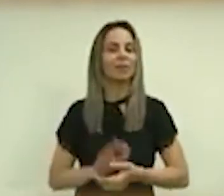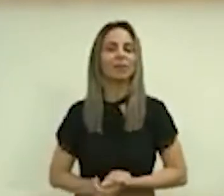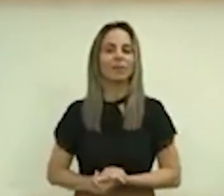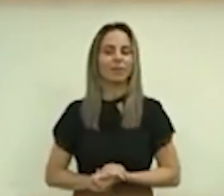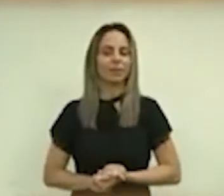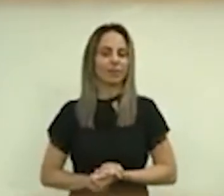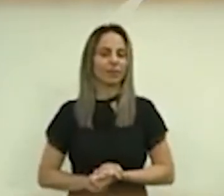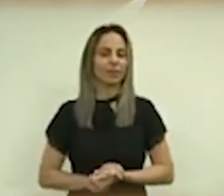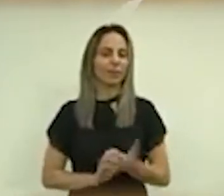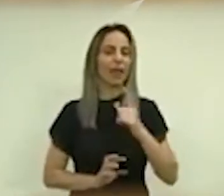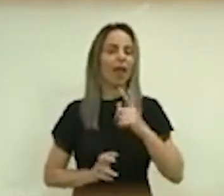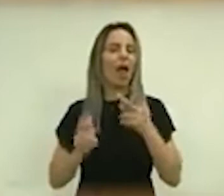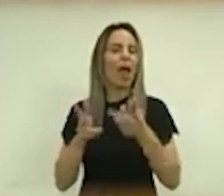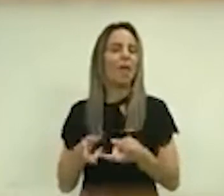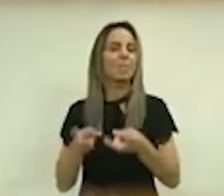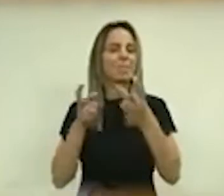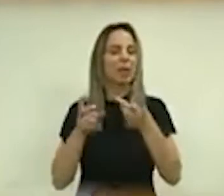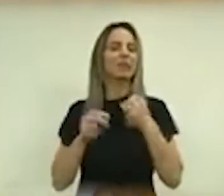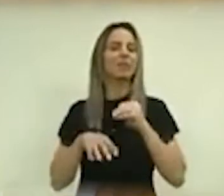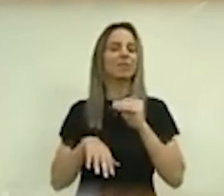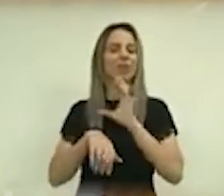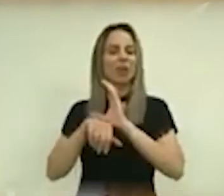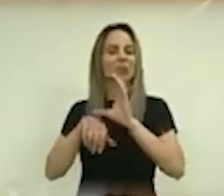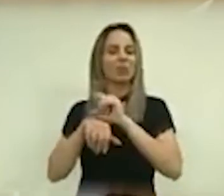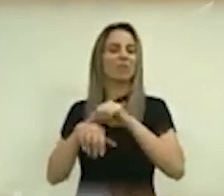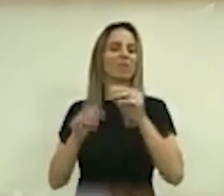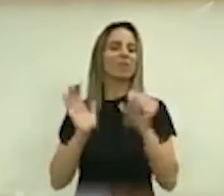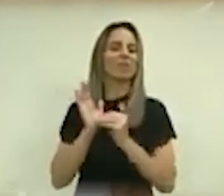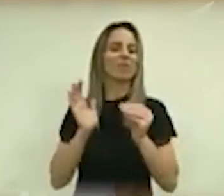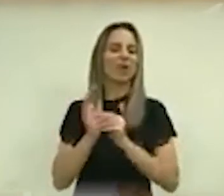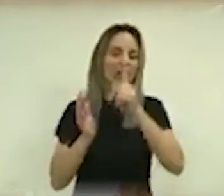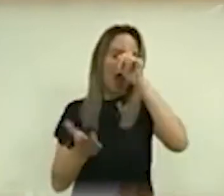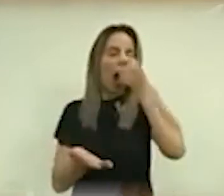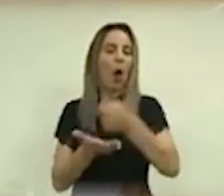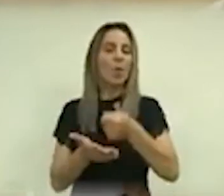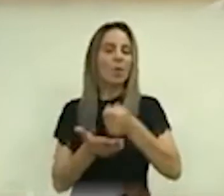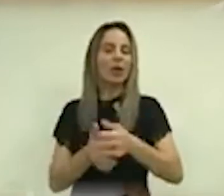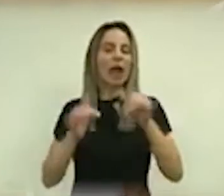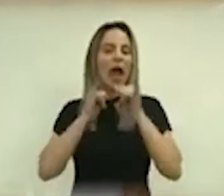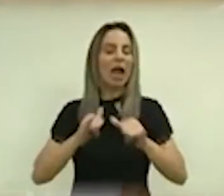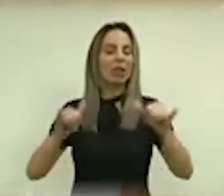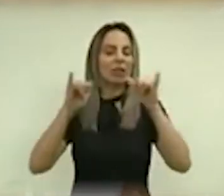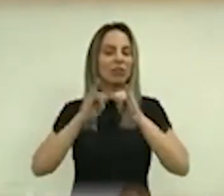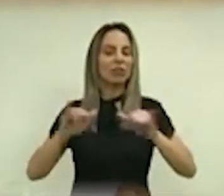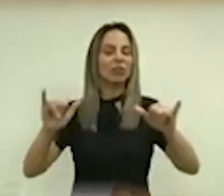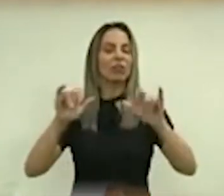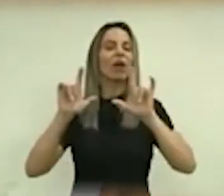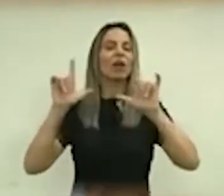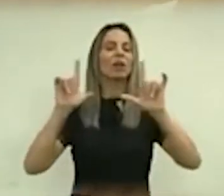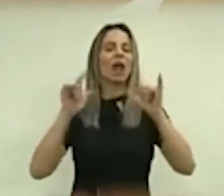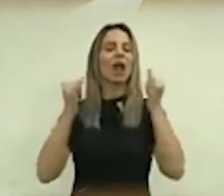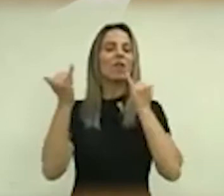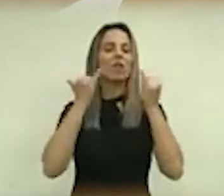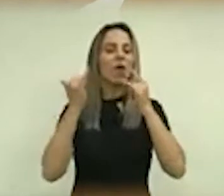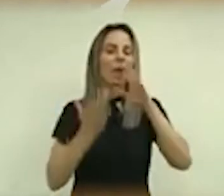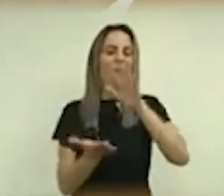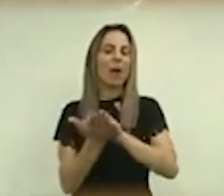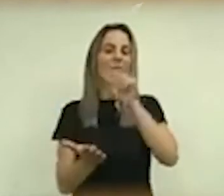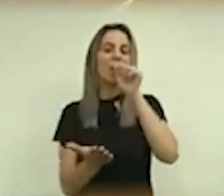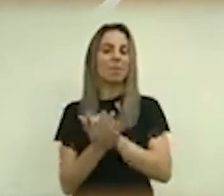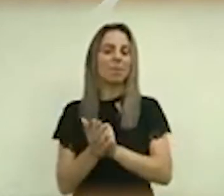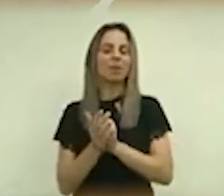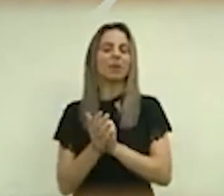gente percebia a inconstitucionalidade dele, que determine que a obrigatoriedade da divulgação da placa de cartaz informando a punição para o